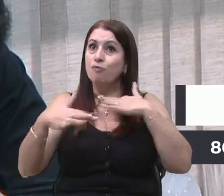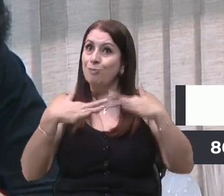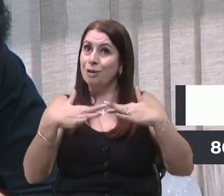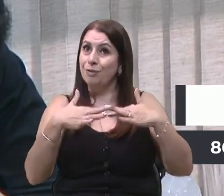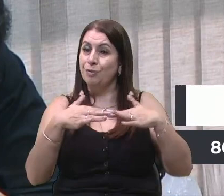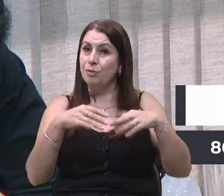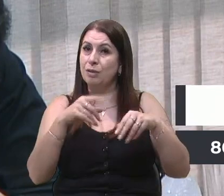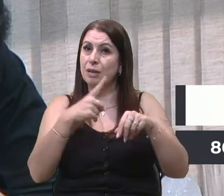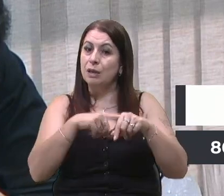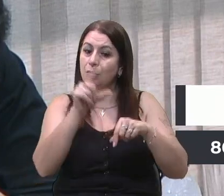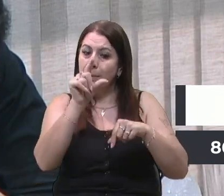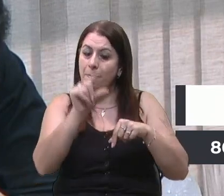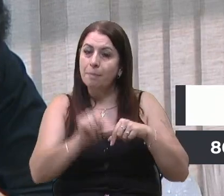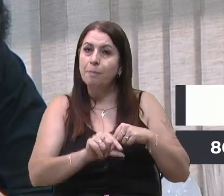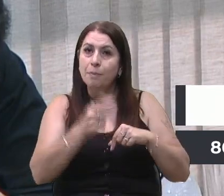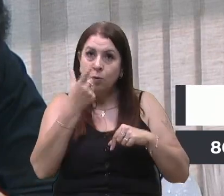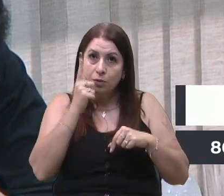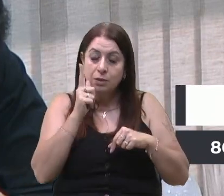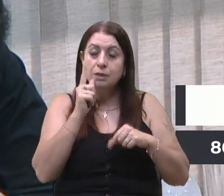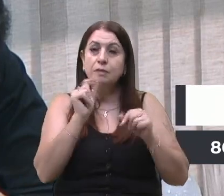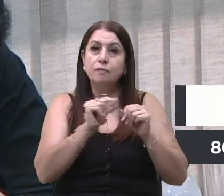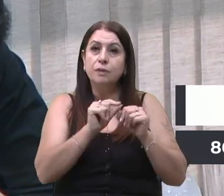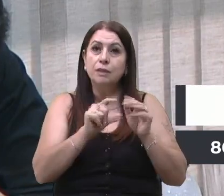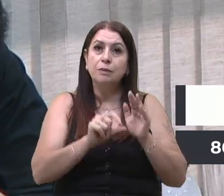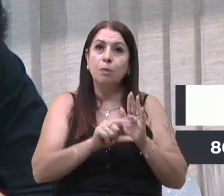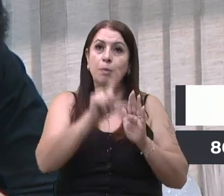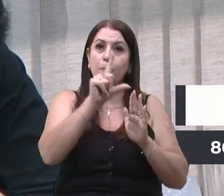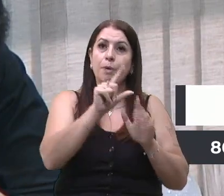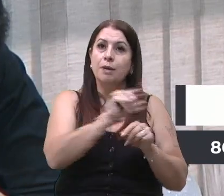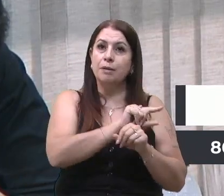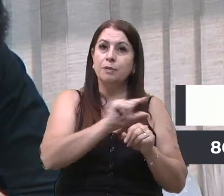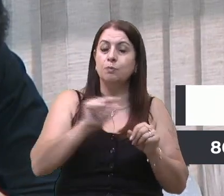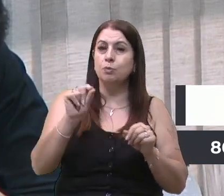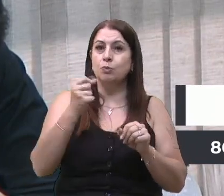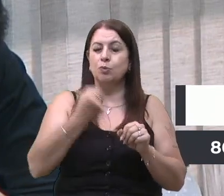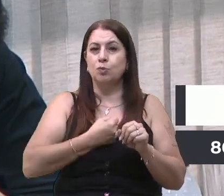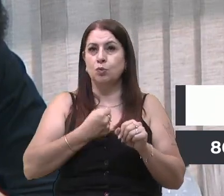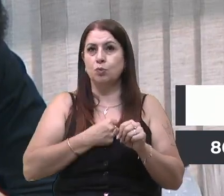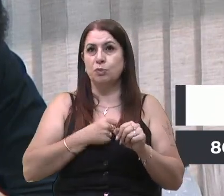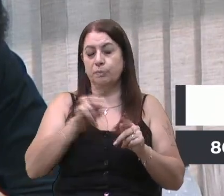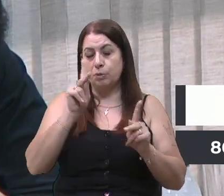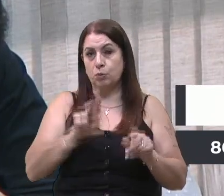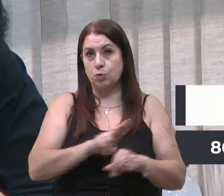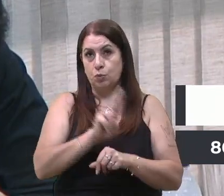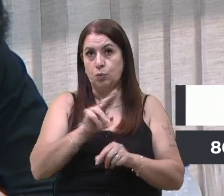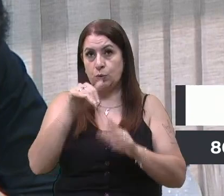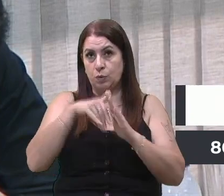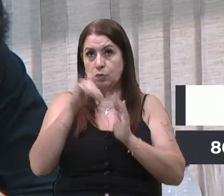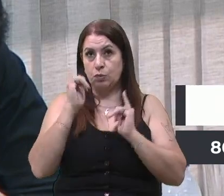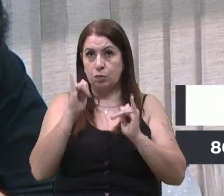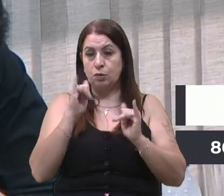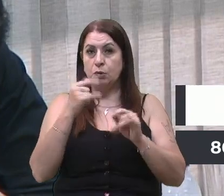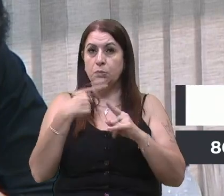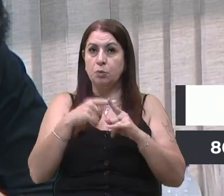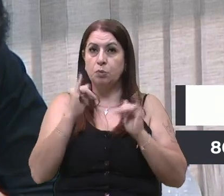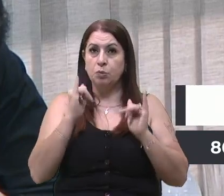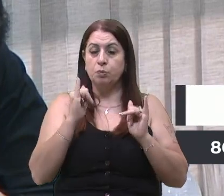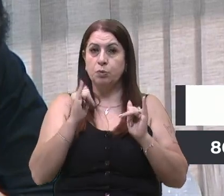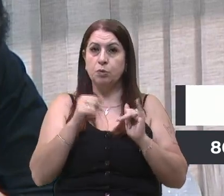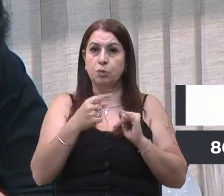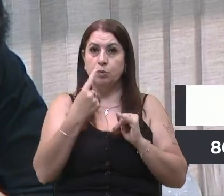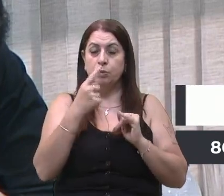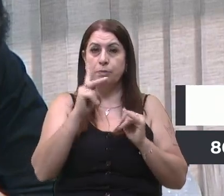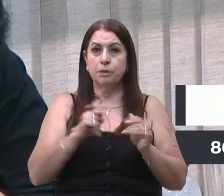mais baixa conseguiu fazer com que se aumentasse um pouco o número de passageiros no ônibus, porque um ônibus que anda com uma